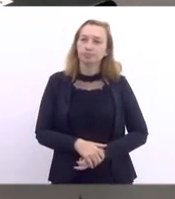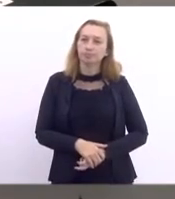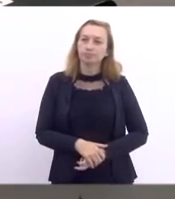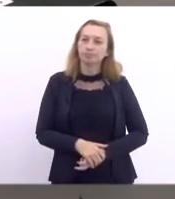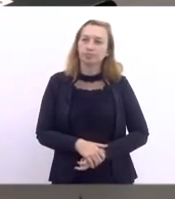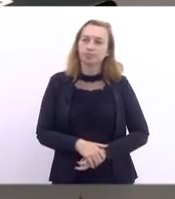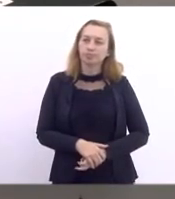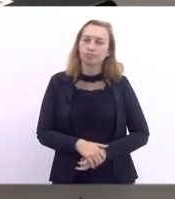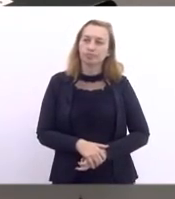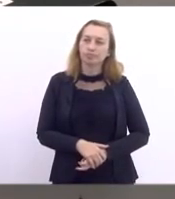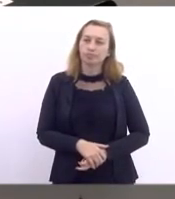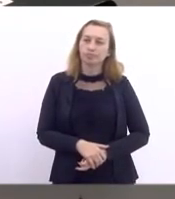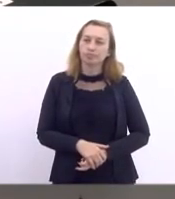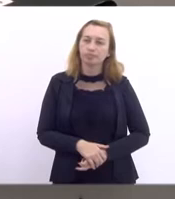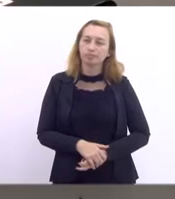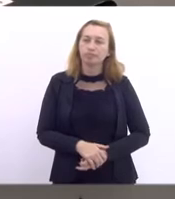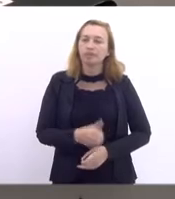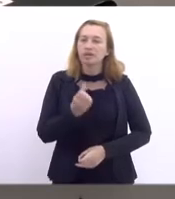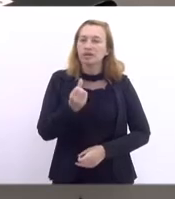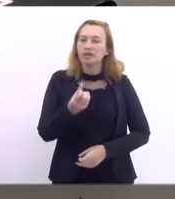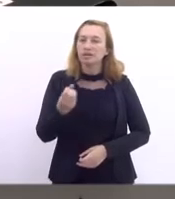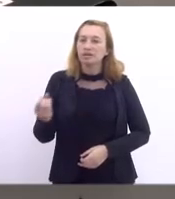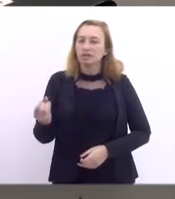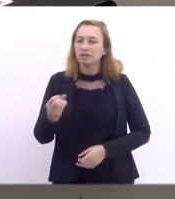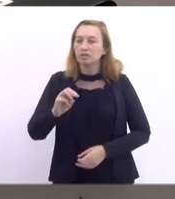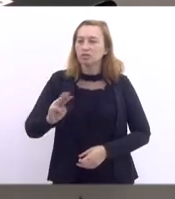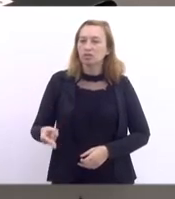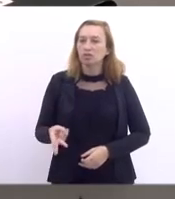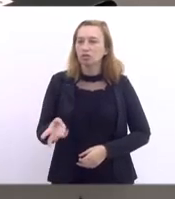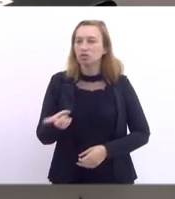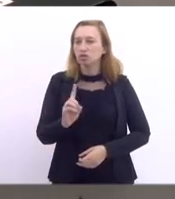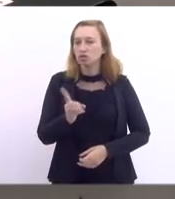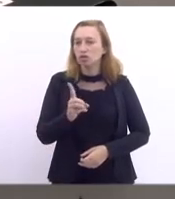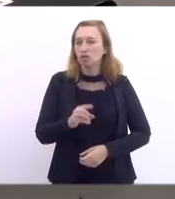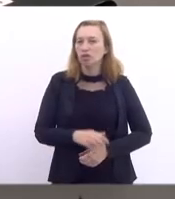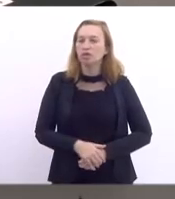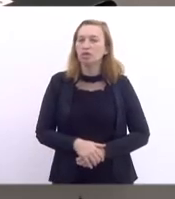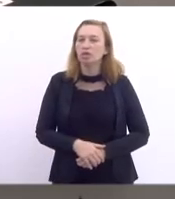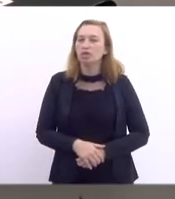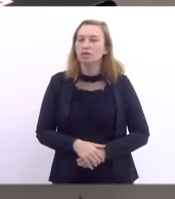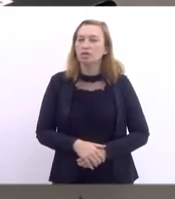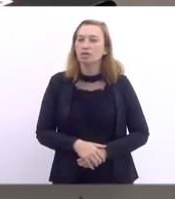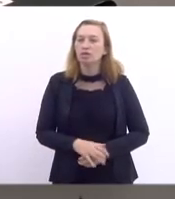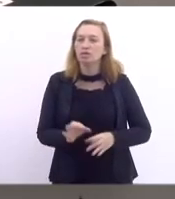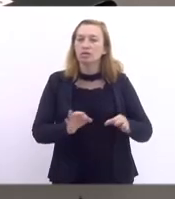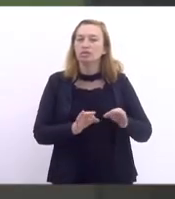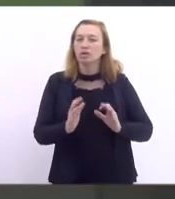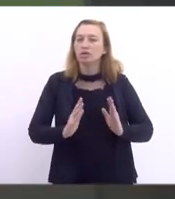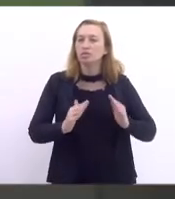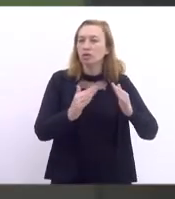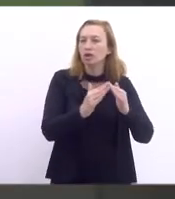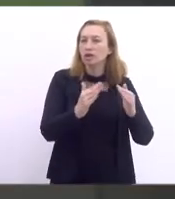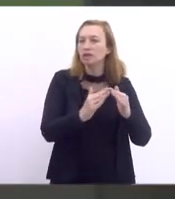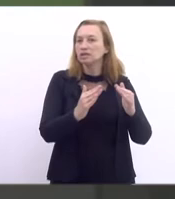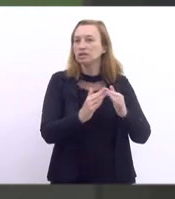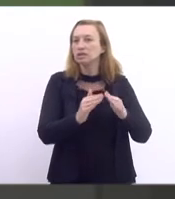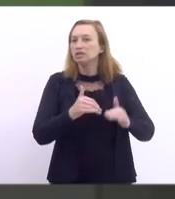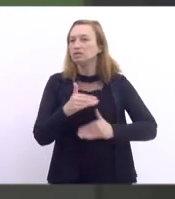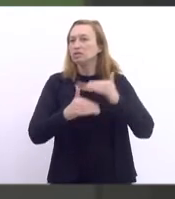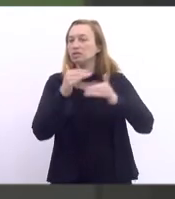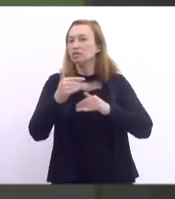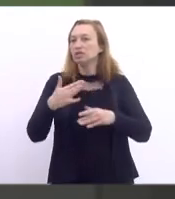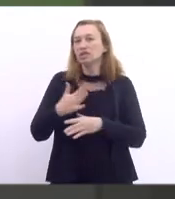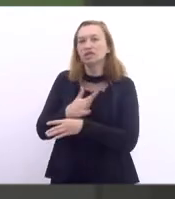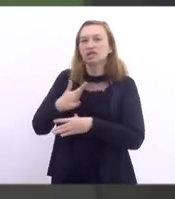e foi 600 milhões de dólares programa de Habitacional de desenvolvimento